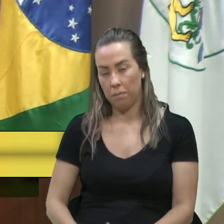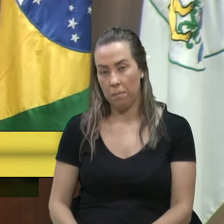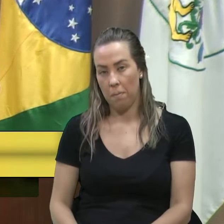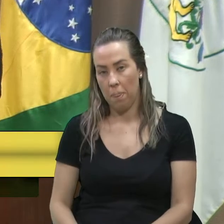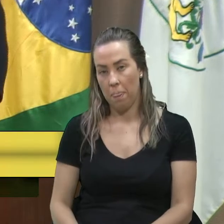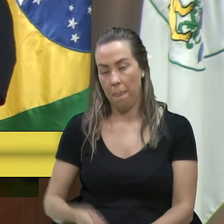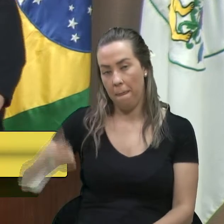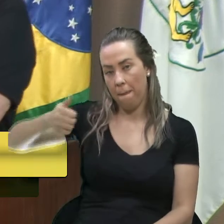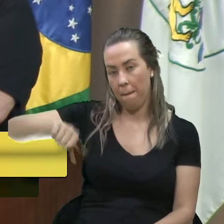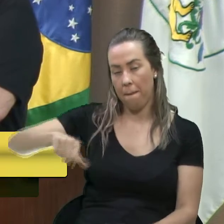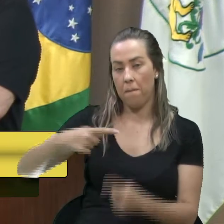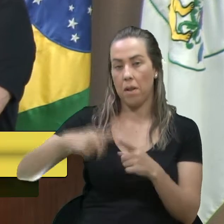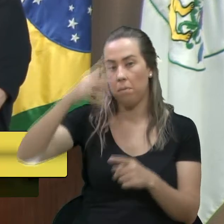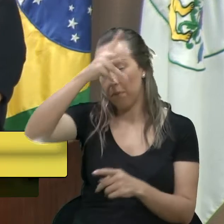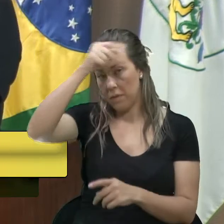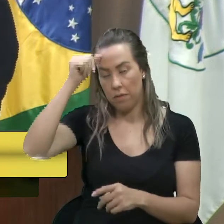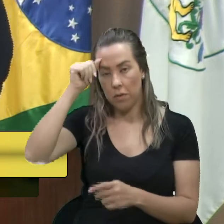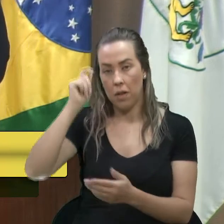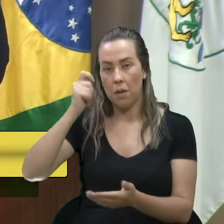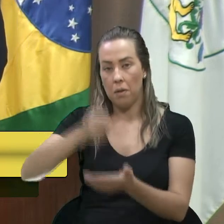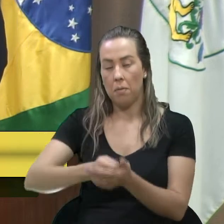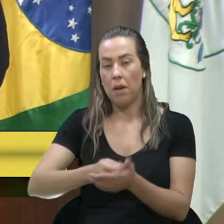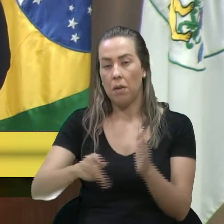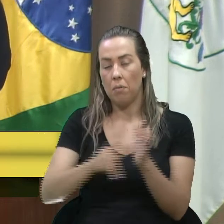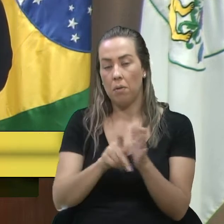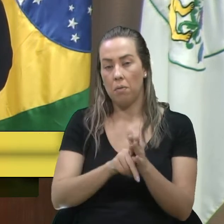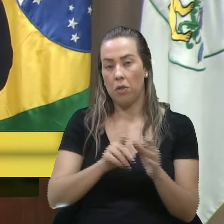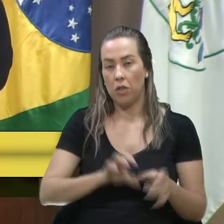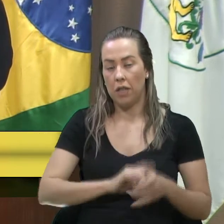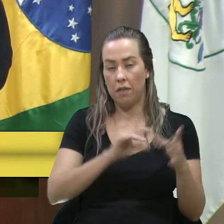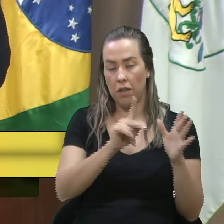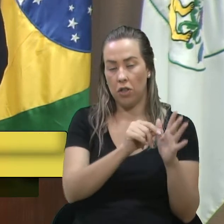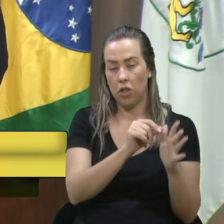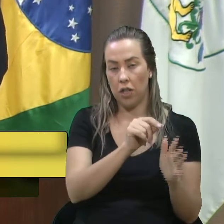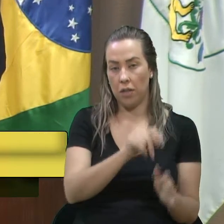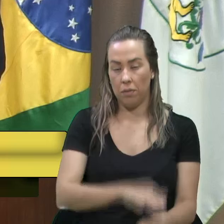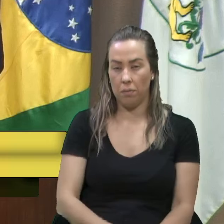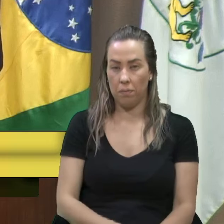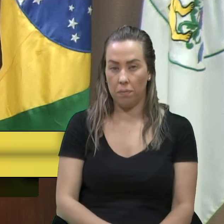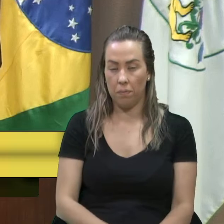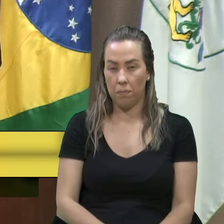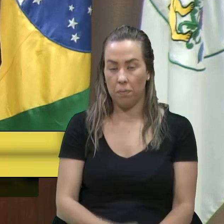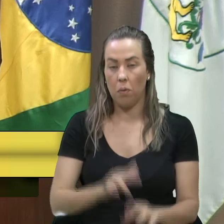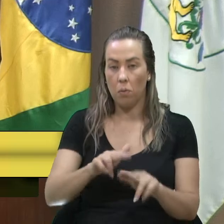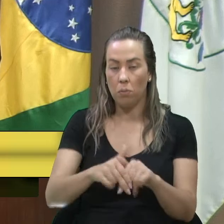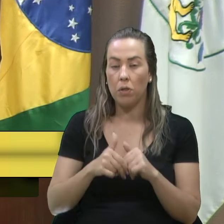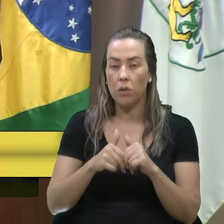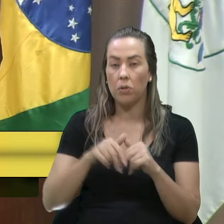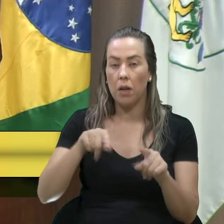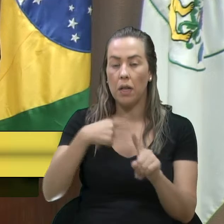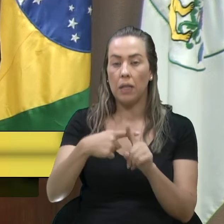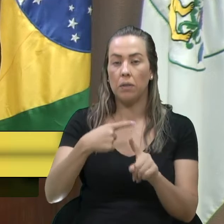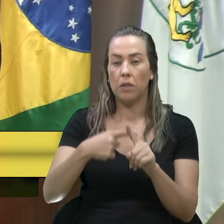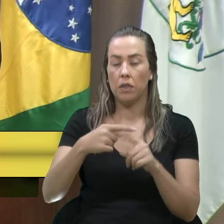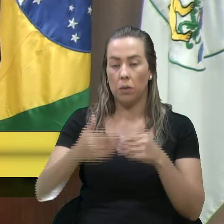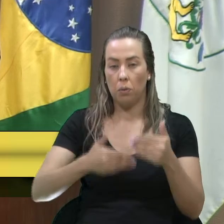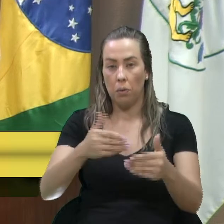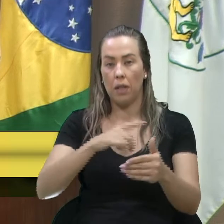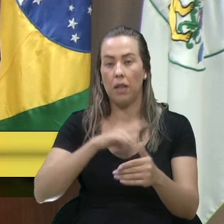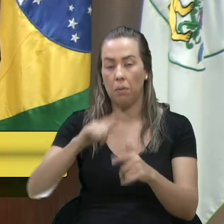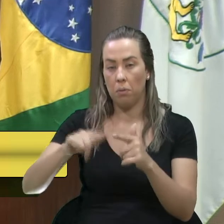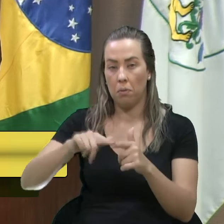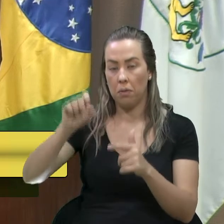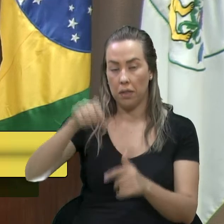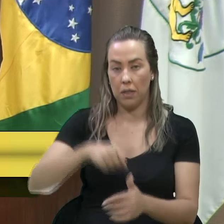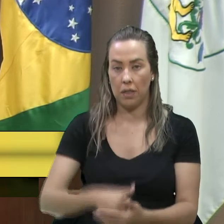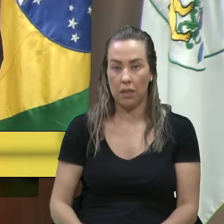É pior porque daí a Prefeitura vai ter que pagar com os seus recursos livres. Então, o FAPES foi uma construção positiva. Ele tem problemas?